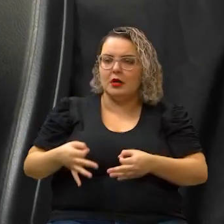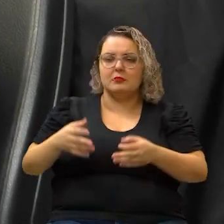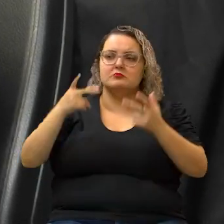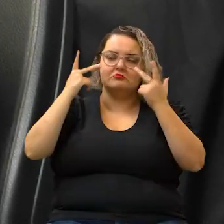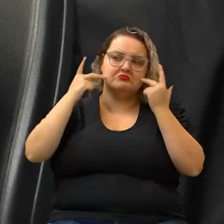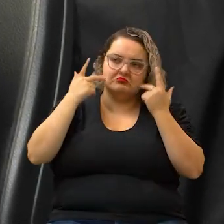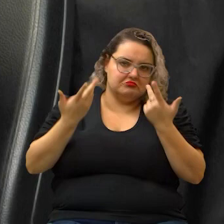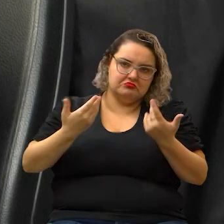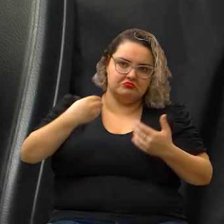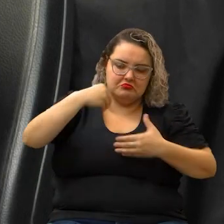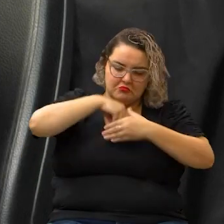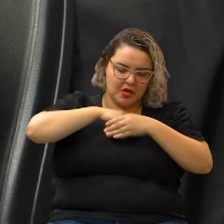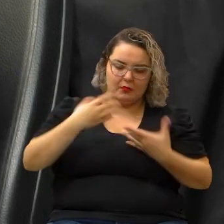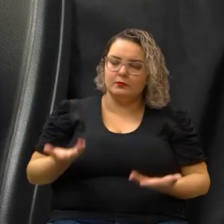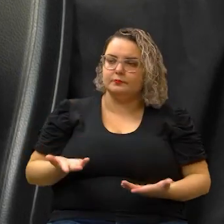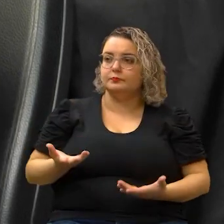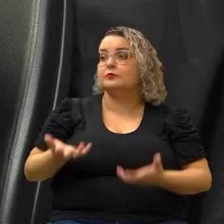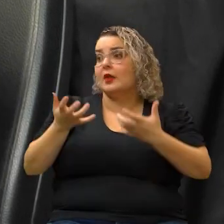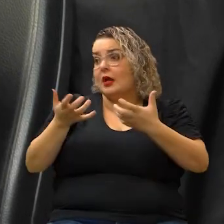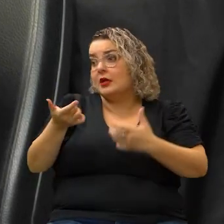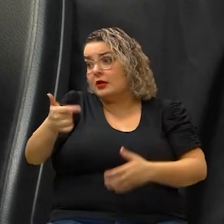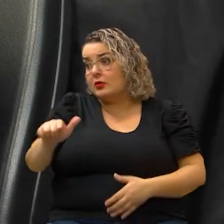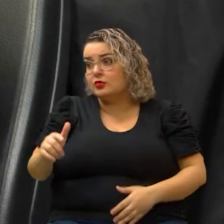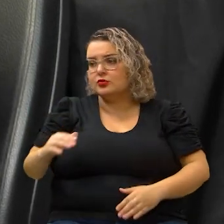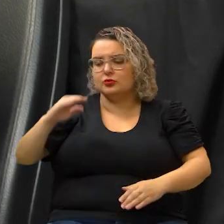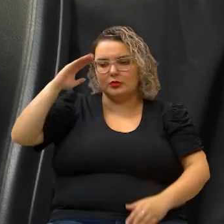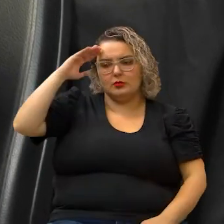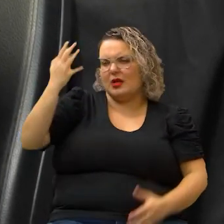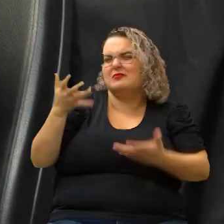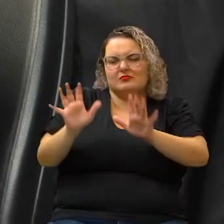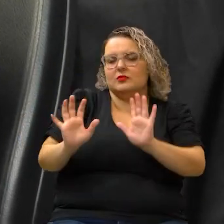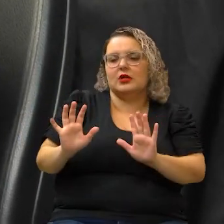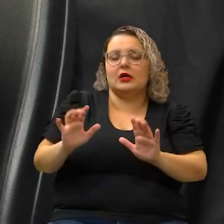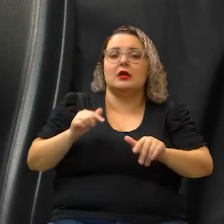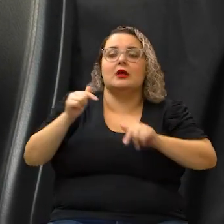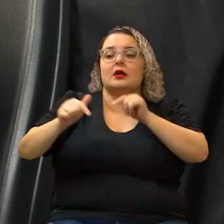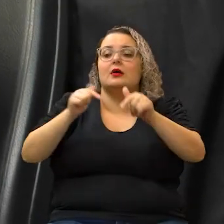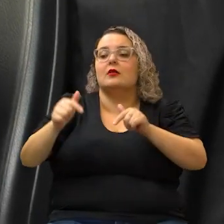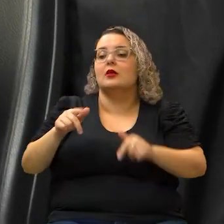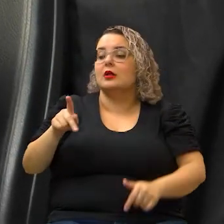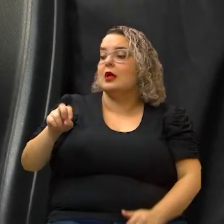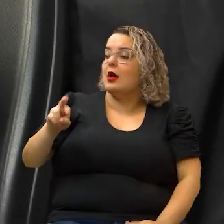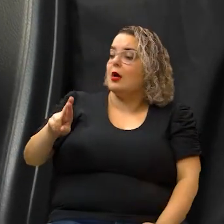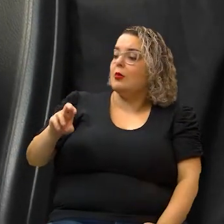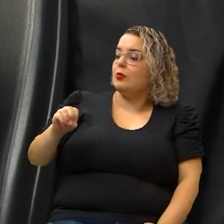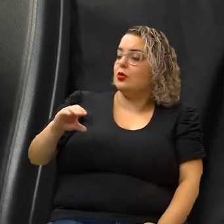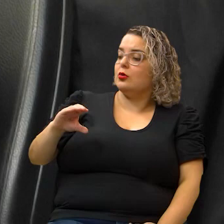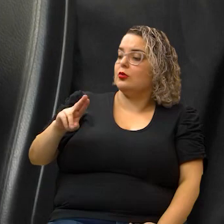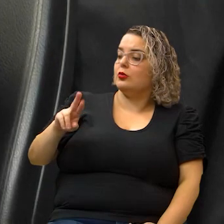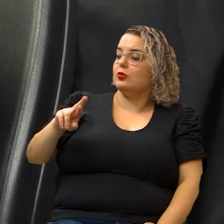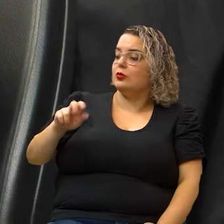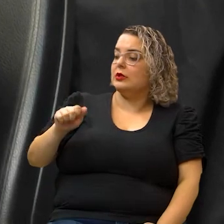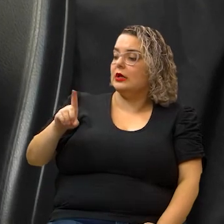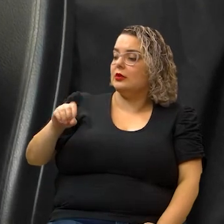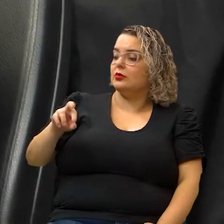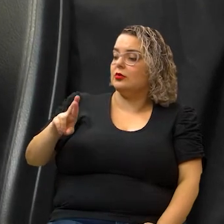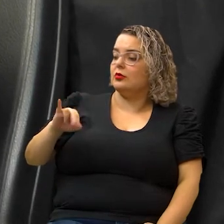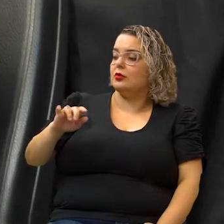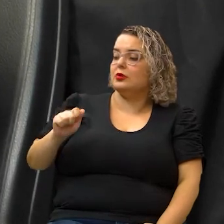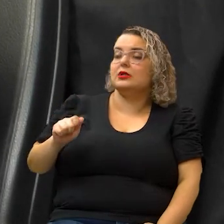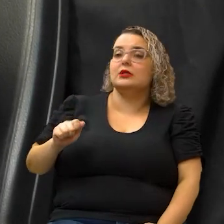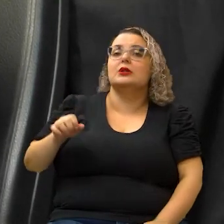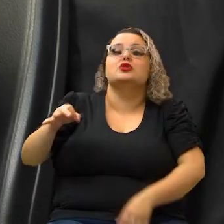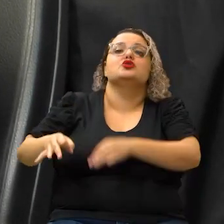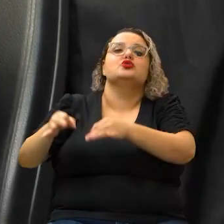né? E então ele queria que eu ficasse no exército, eu não quis, aí eu fui trabalhar na Procuradoria Jurídica do município. Foi o meu primeiro